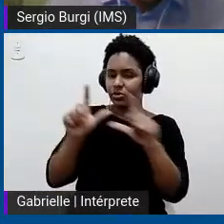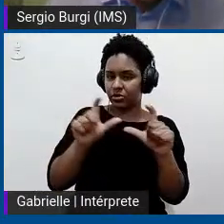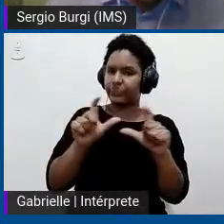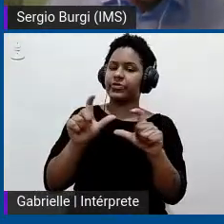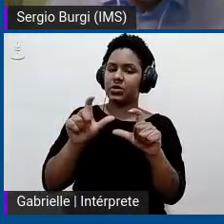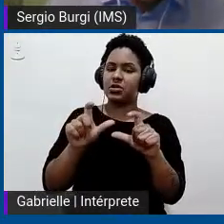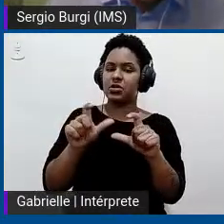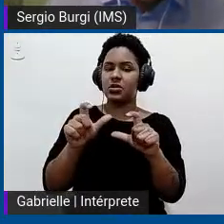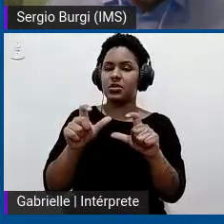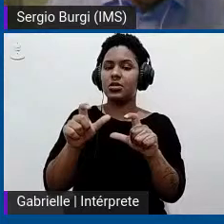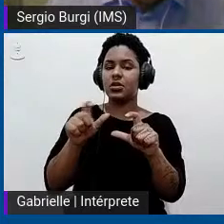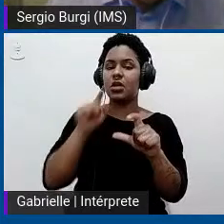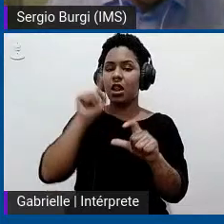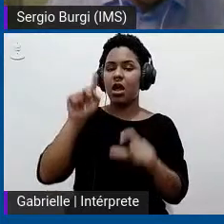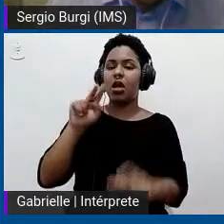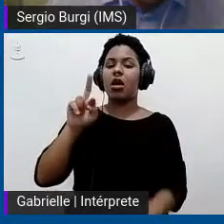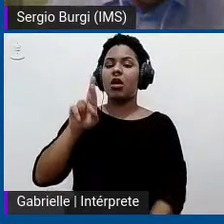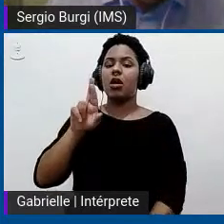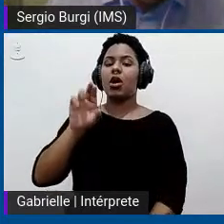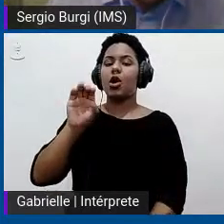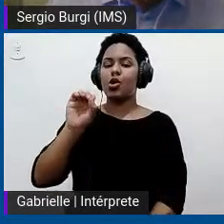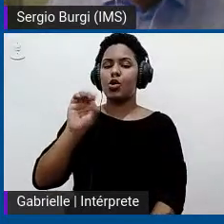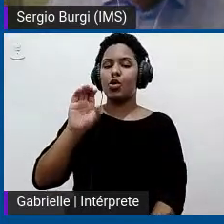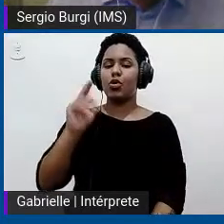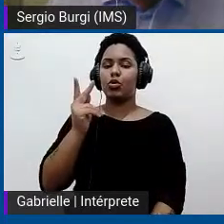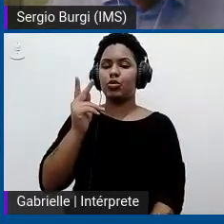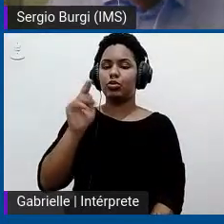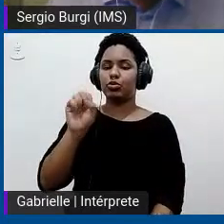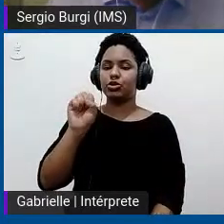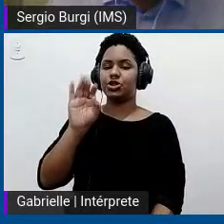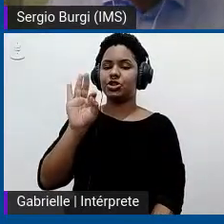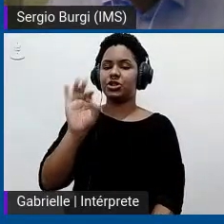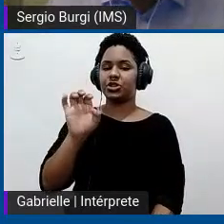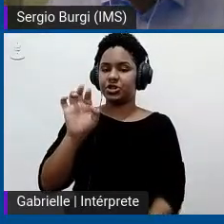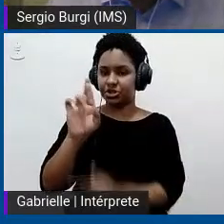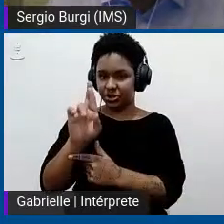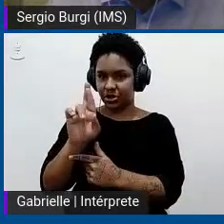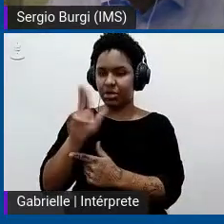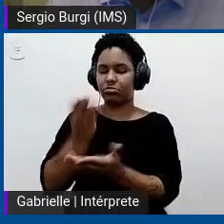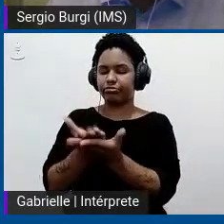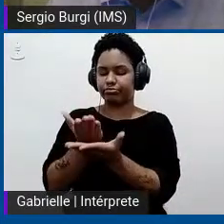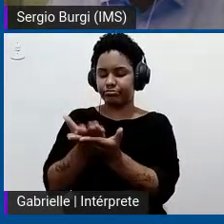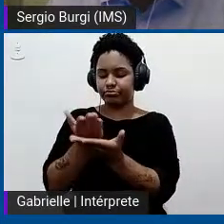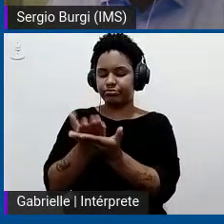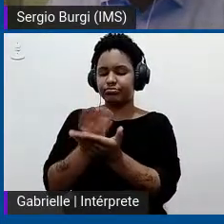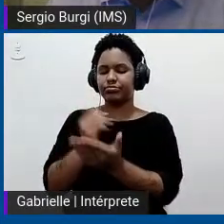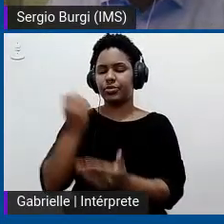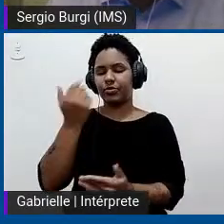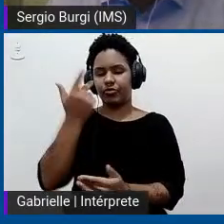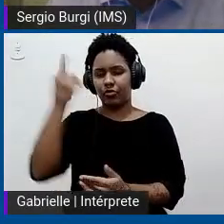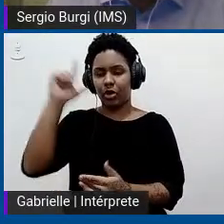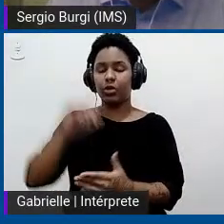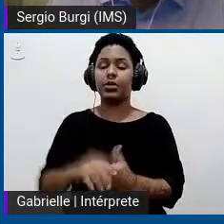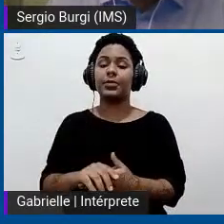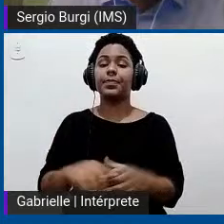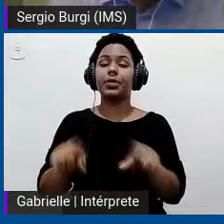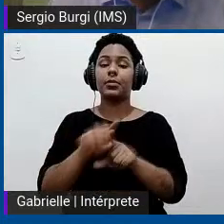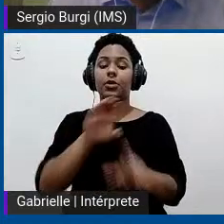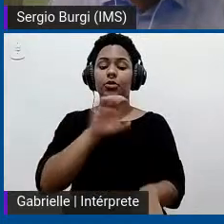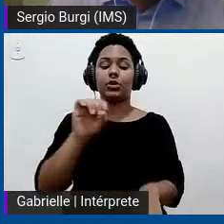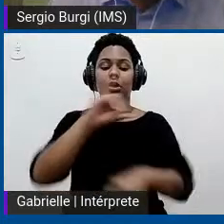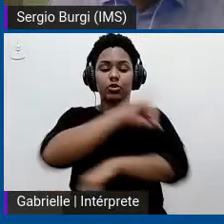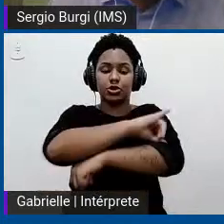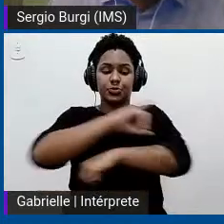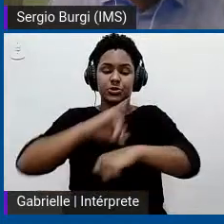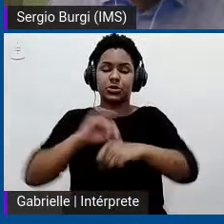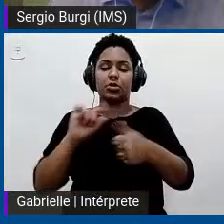and Sciences do Rochester Institute of Technology. É curador de exposições no Instituto Moreira Salles, dentre elas O Brasil